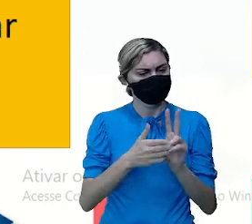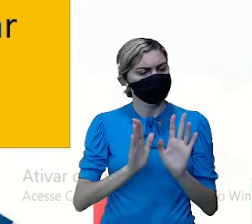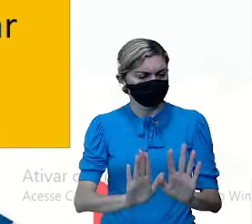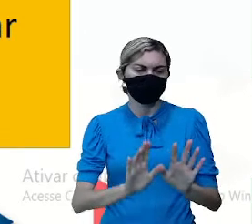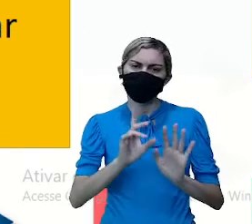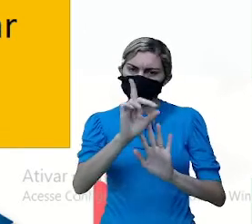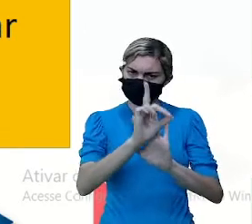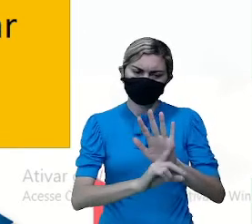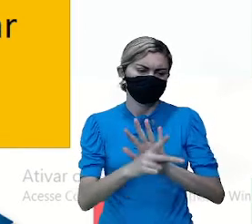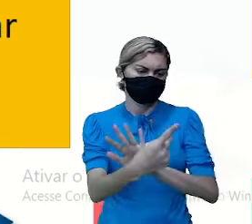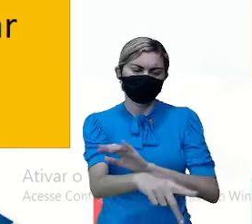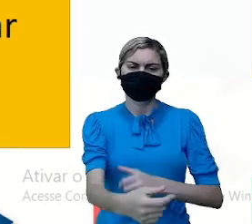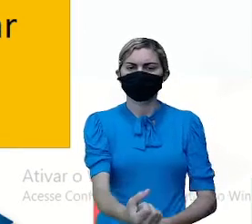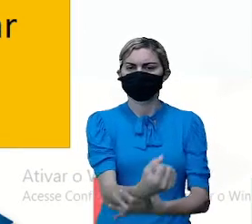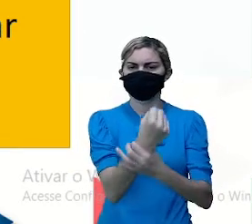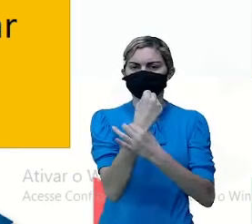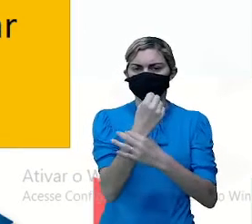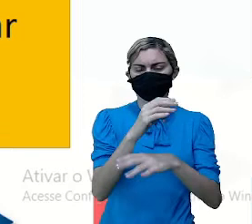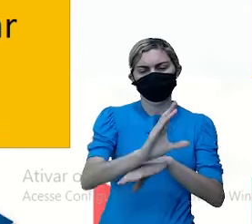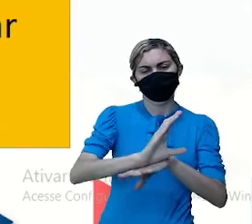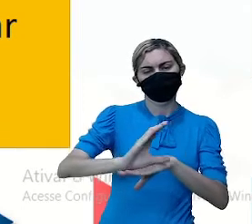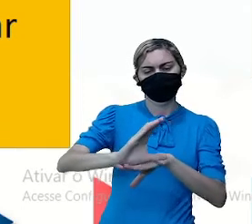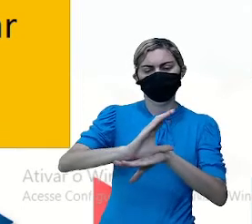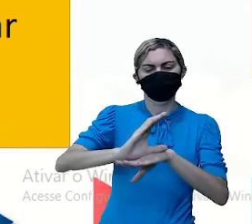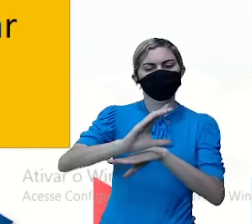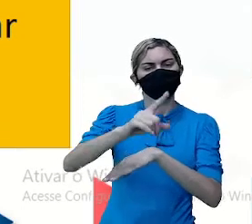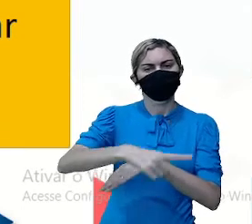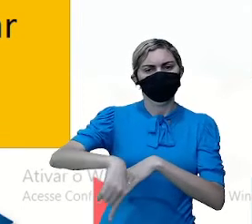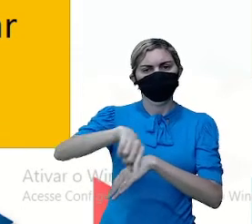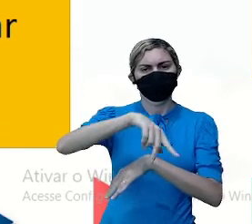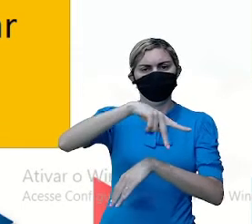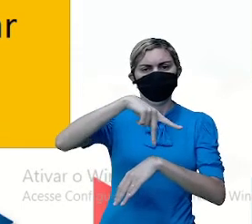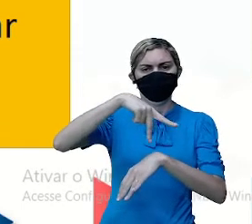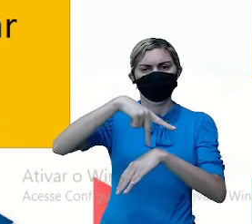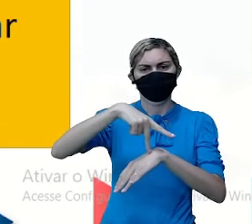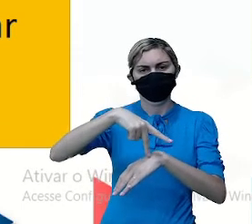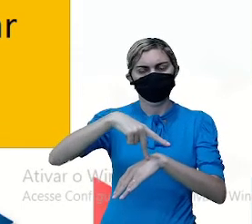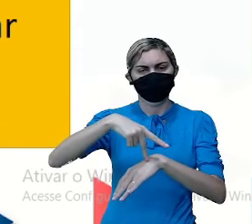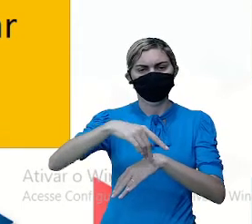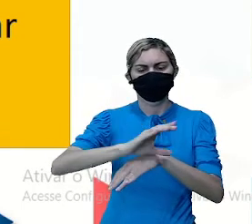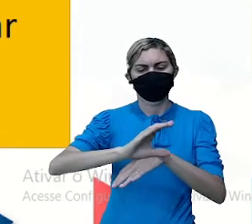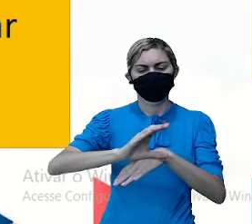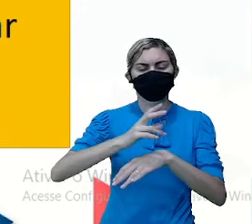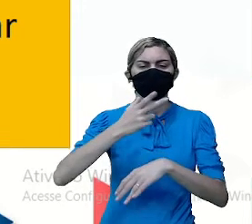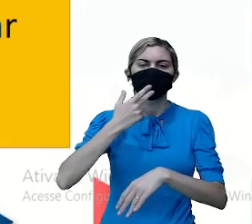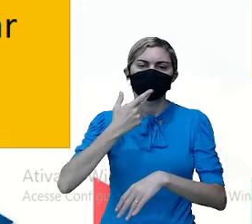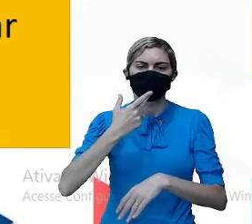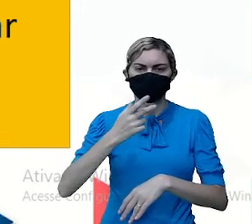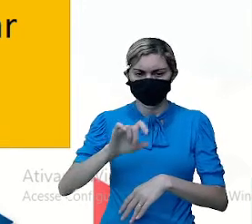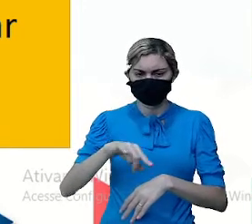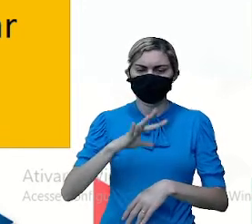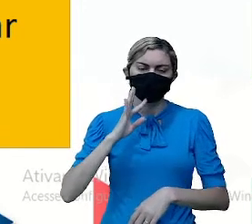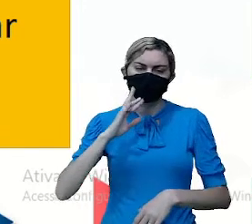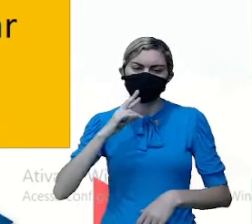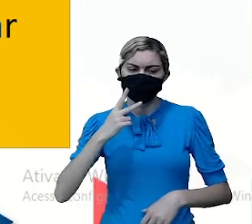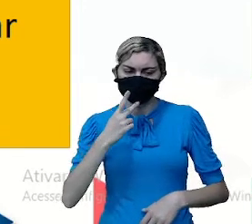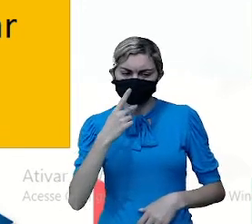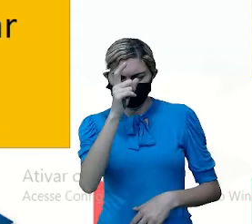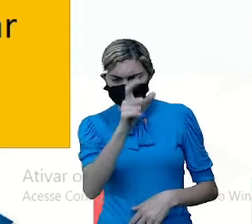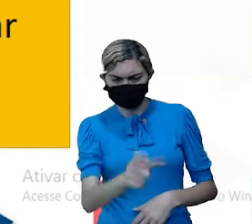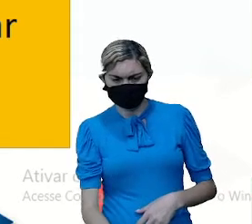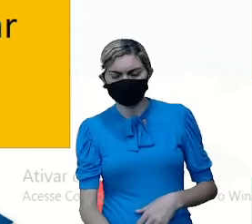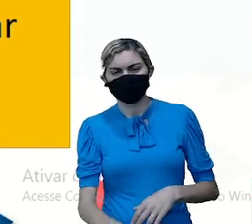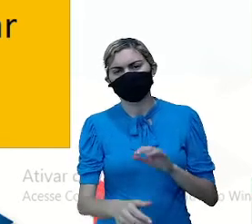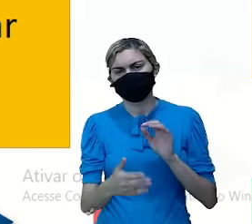direito assegurado na Constituição do nosso país. A Constituição diz, são reconhecidos